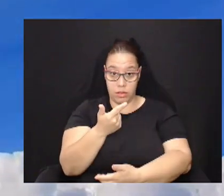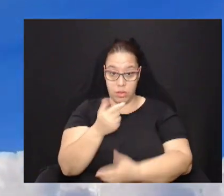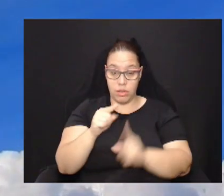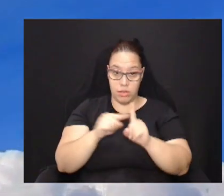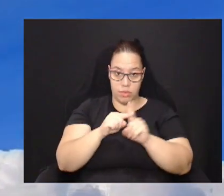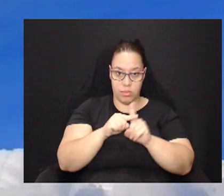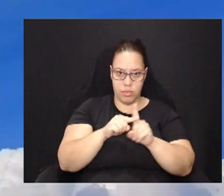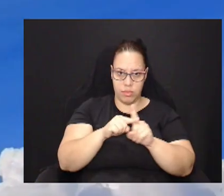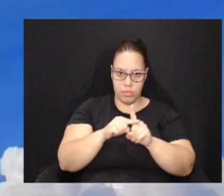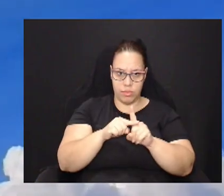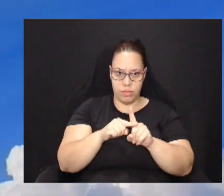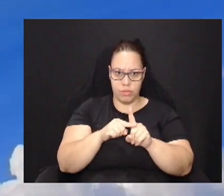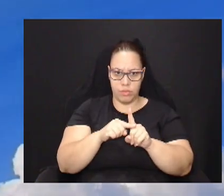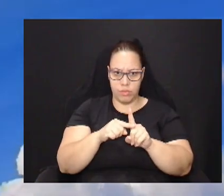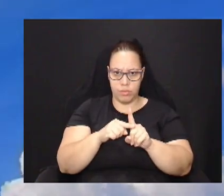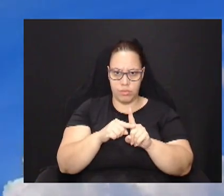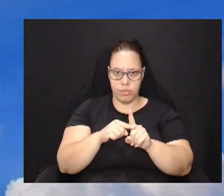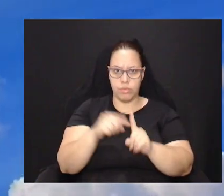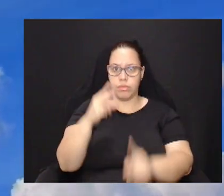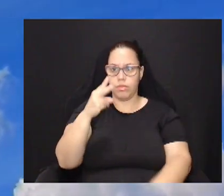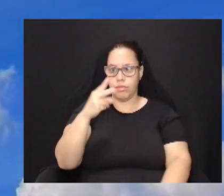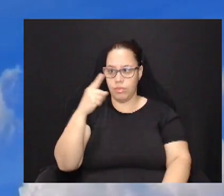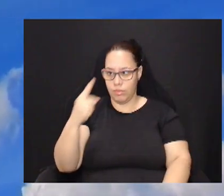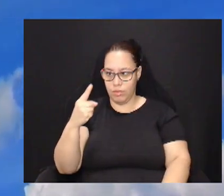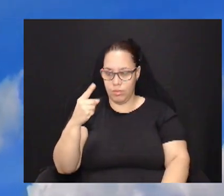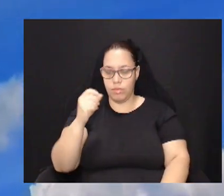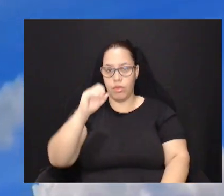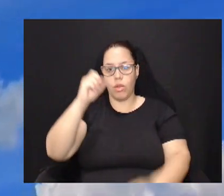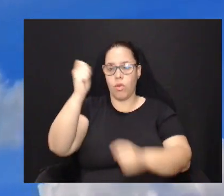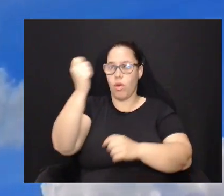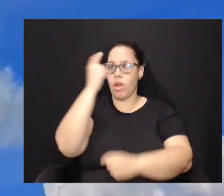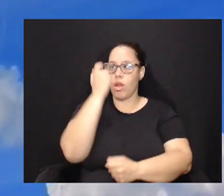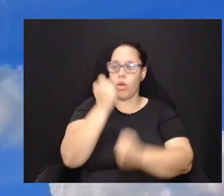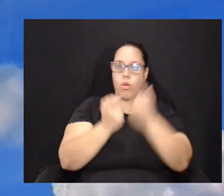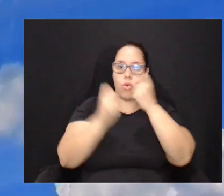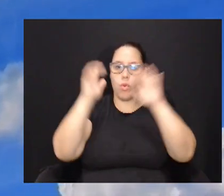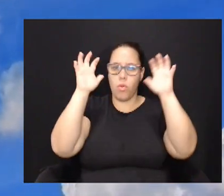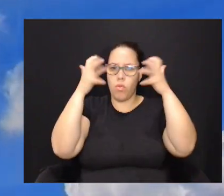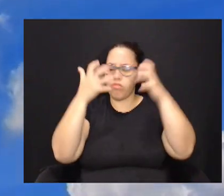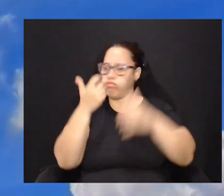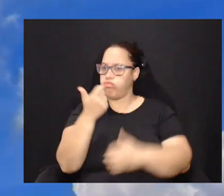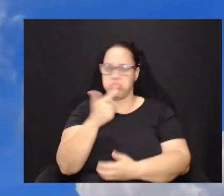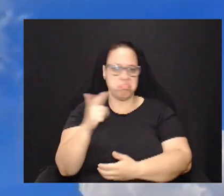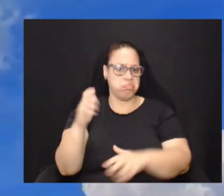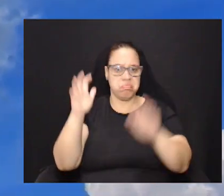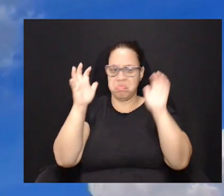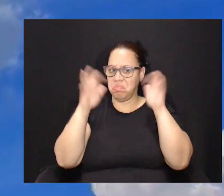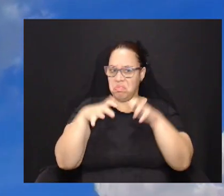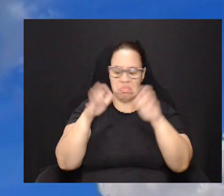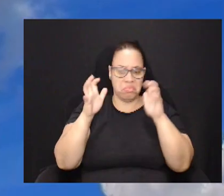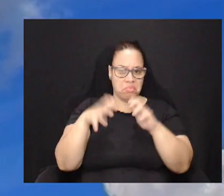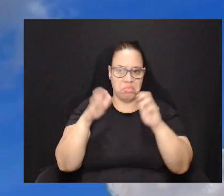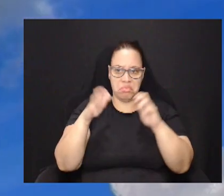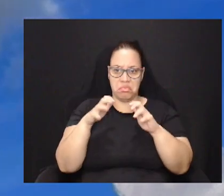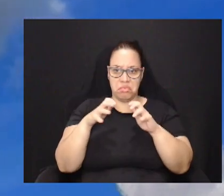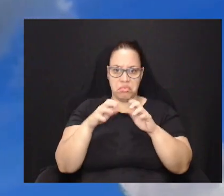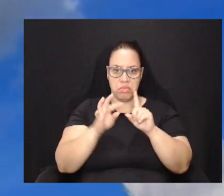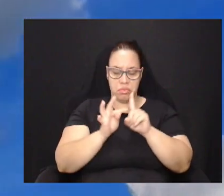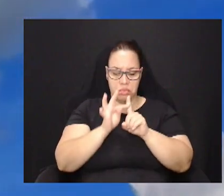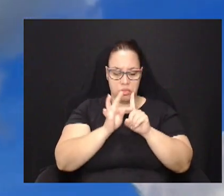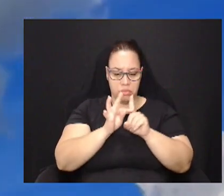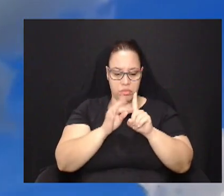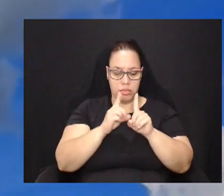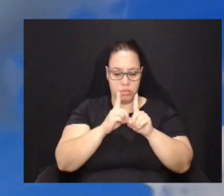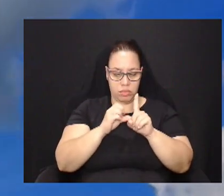dia 21, é de sol com algumas nuvens, não tem perspectiva de chuva não, tá? A temperatura mínima de 16,